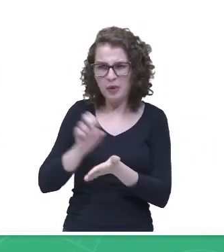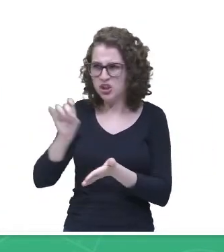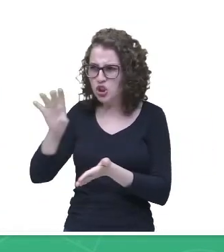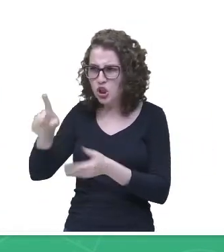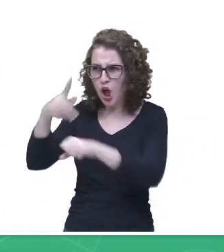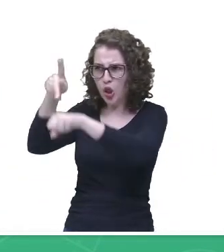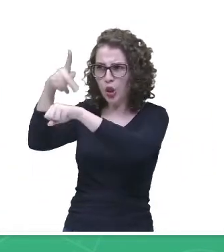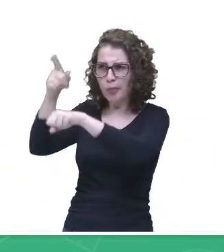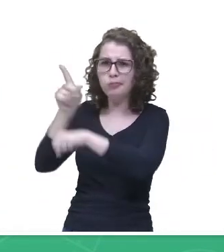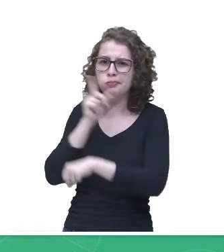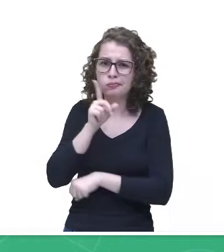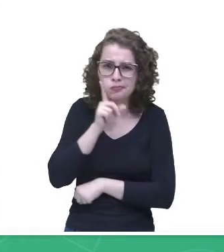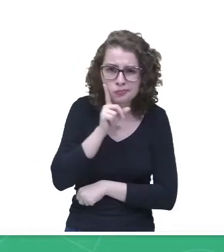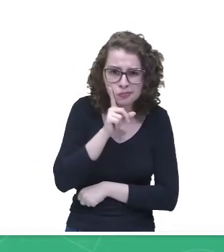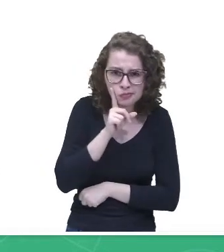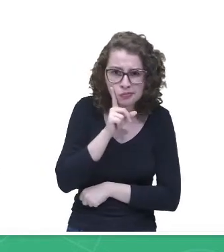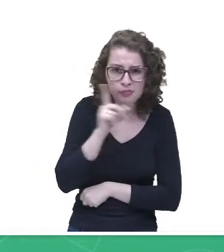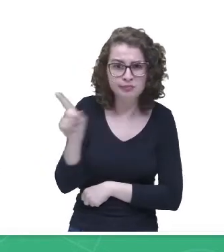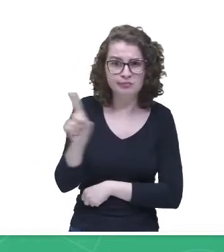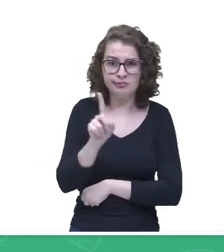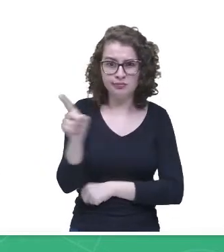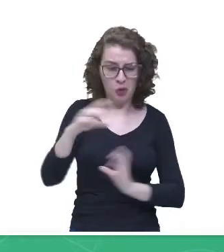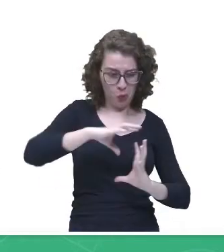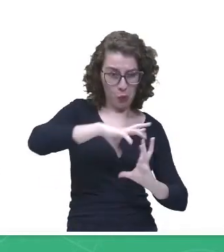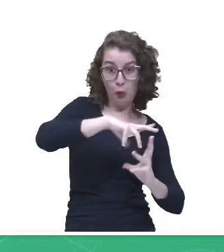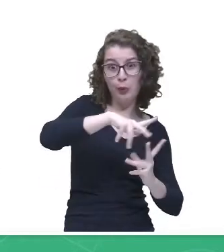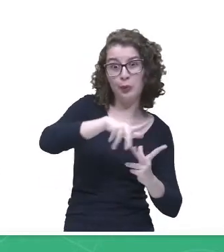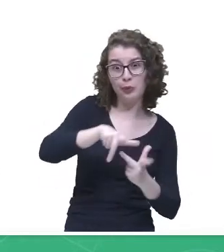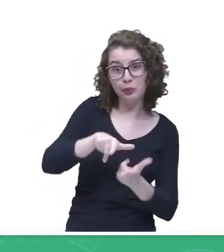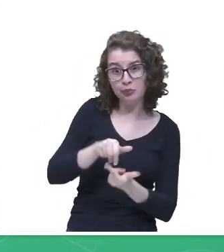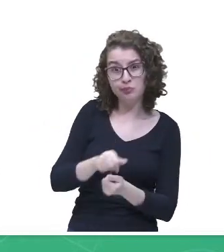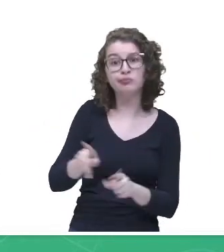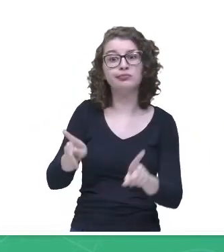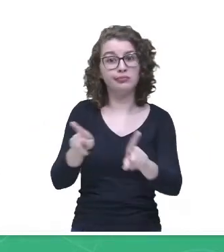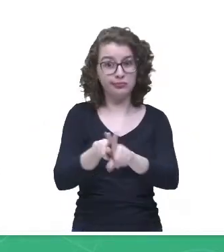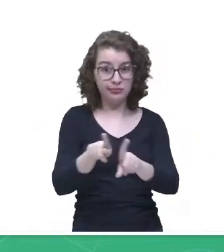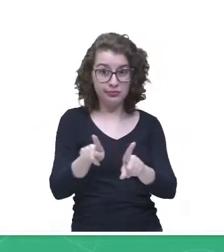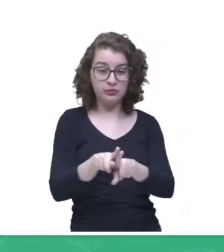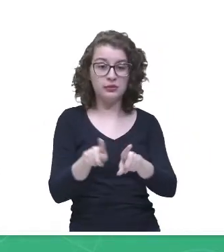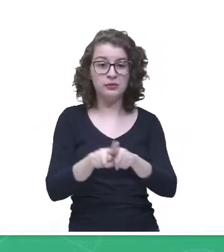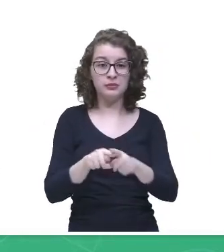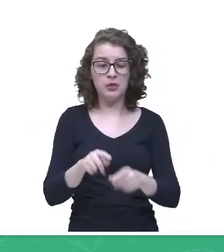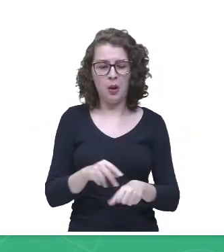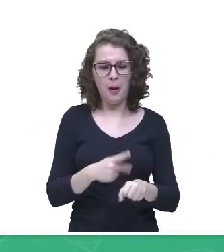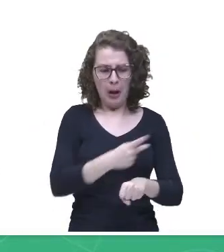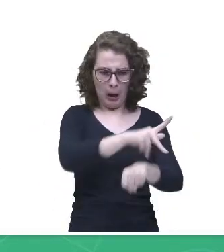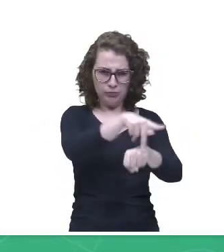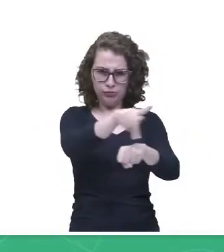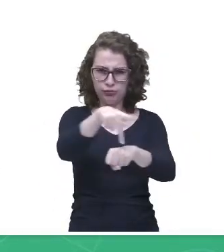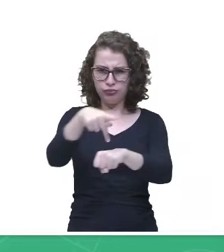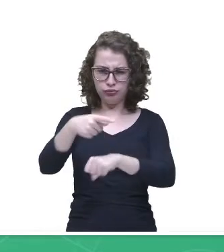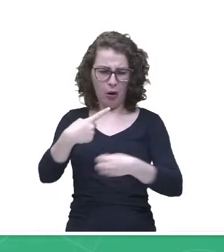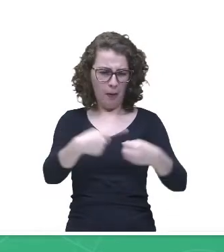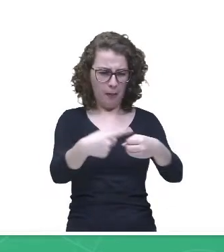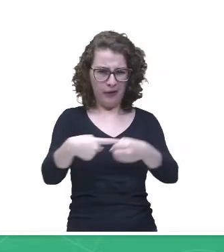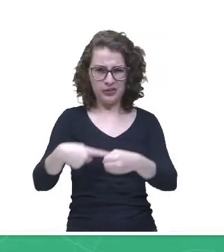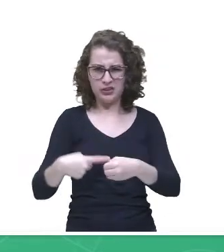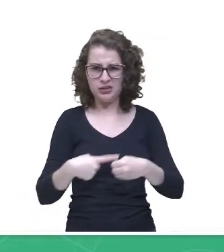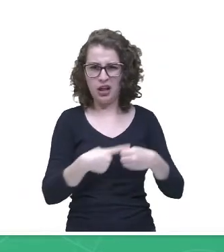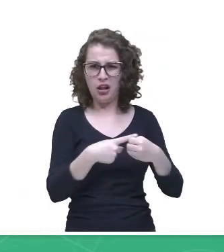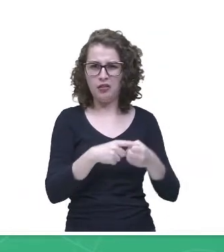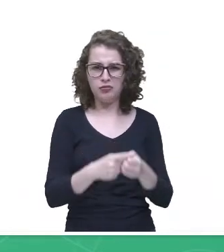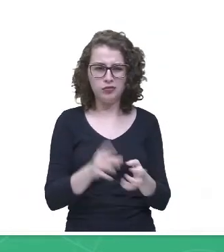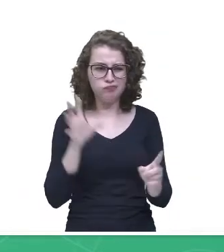os Estados Unidos, né? Mas também mexeu com outros países, com outras cidades globais. Por quê? Porque